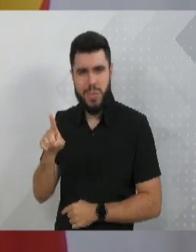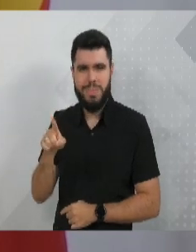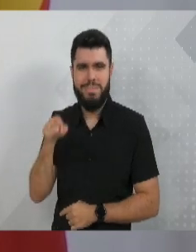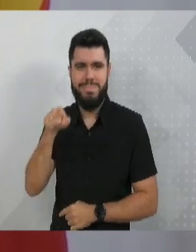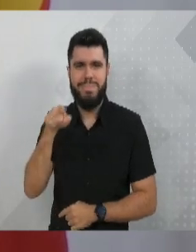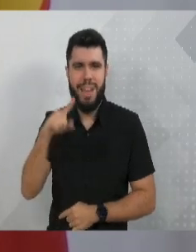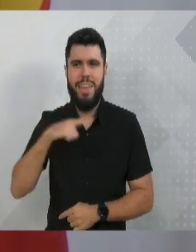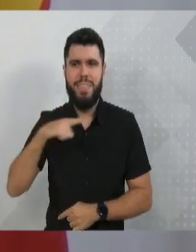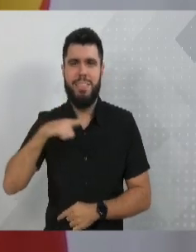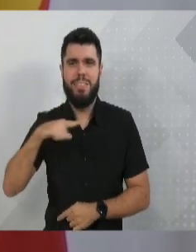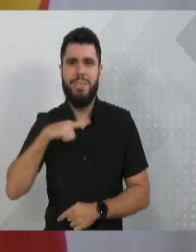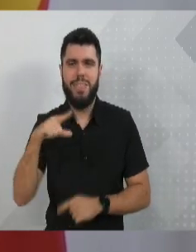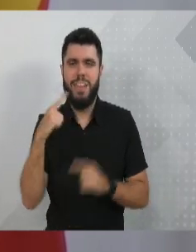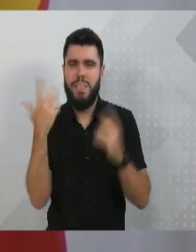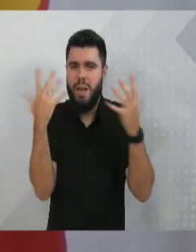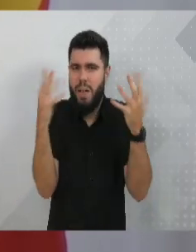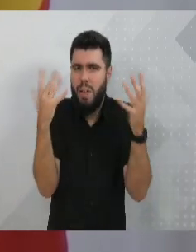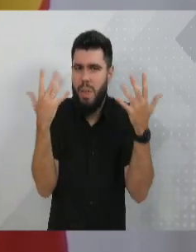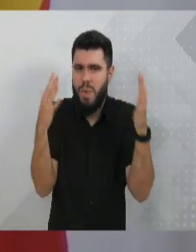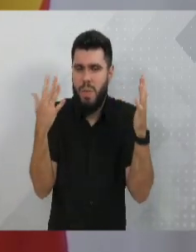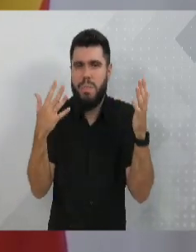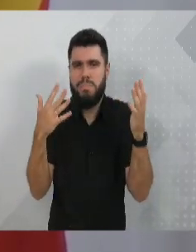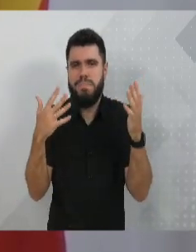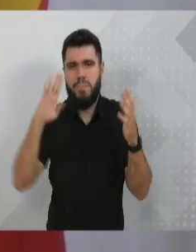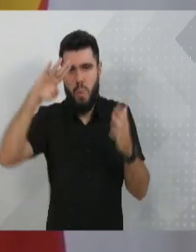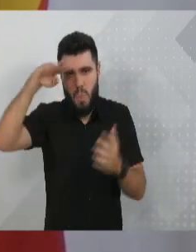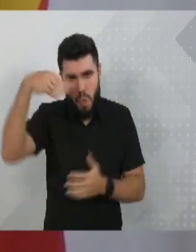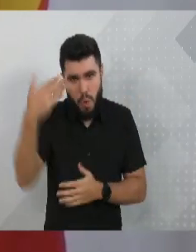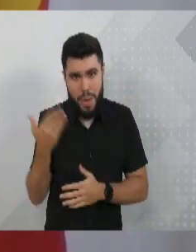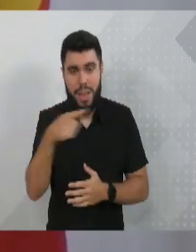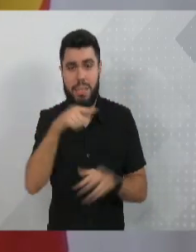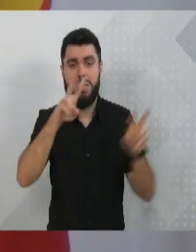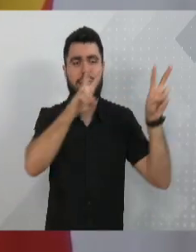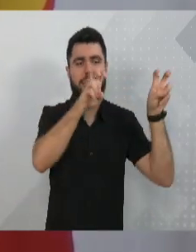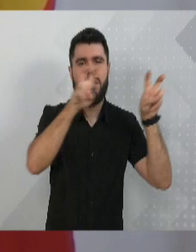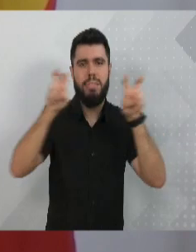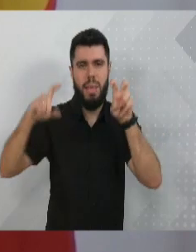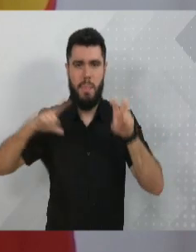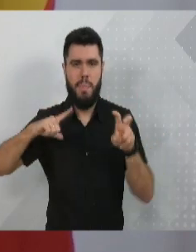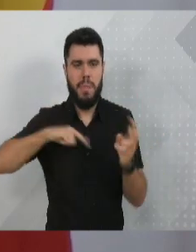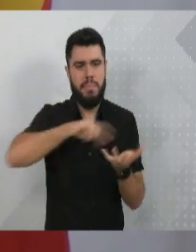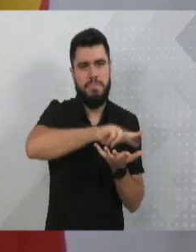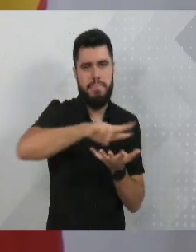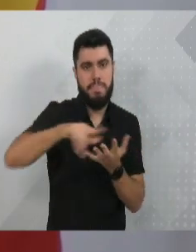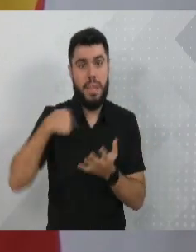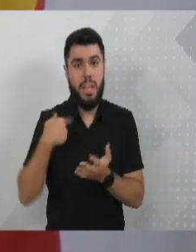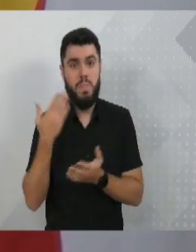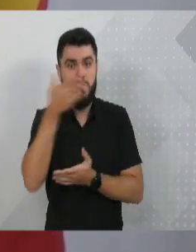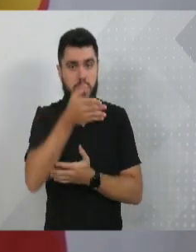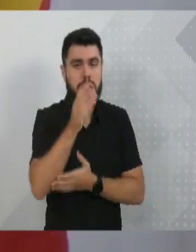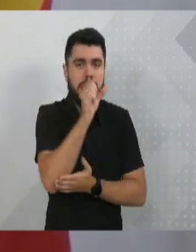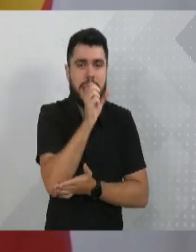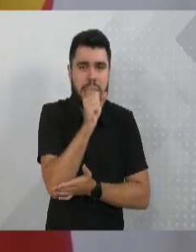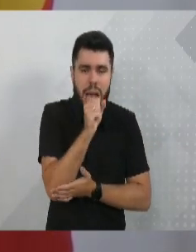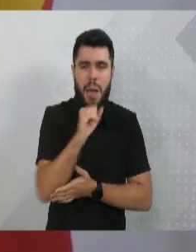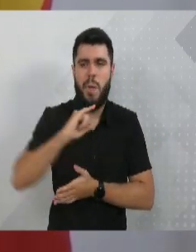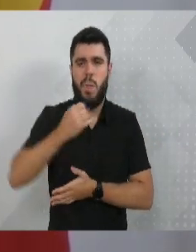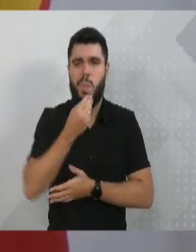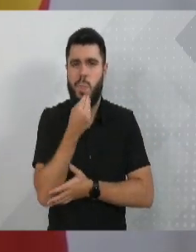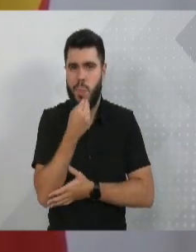as celebrações, cada um com seu tema diferente. E um deles, no sábado, eu tive a oportunidade, inclusive,